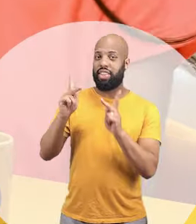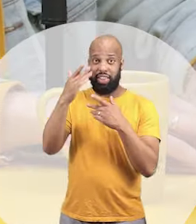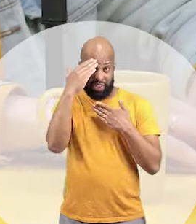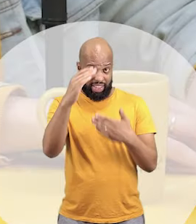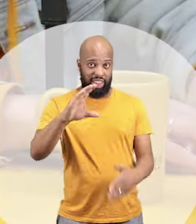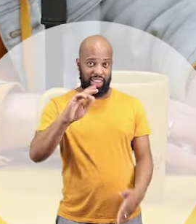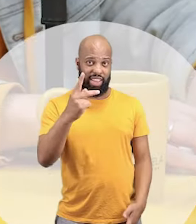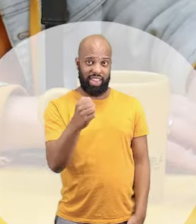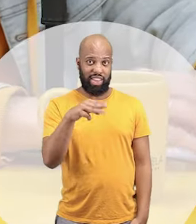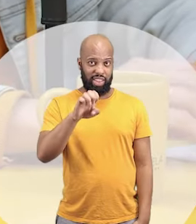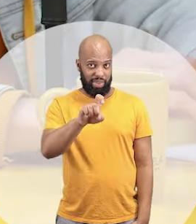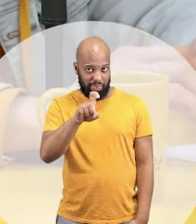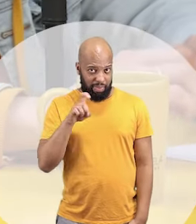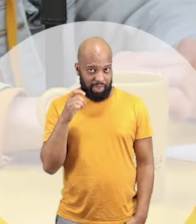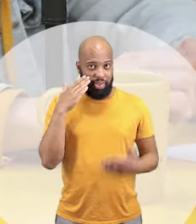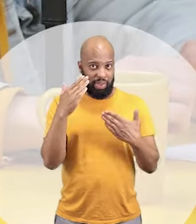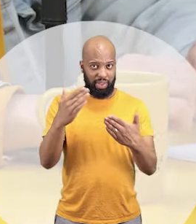obrigado